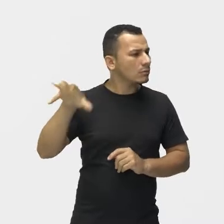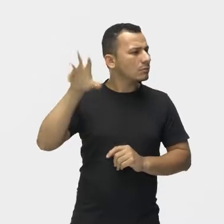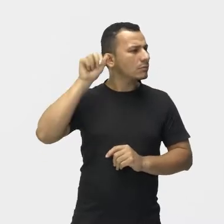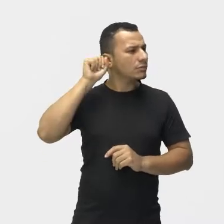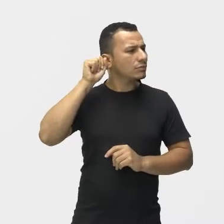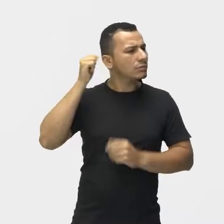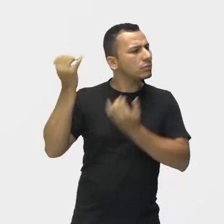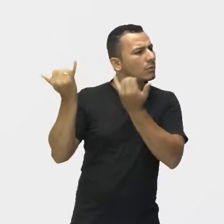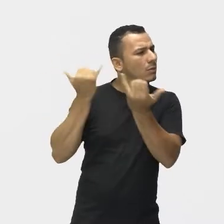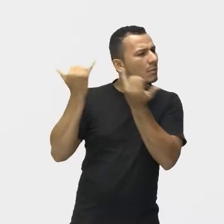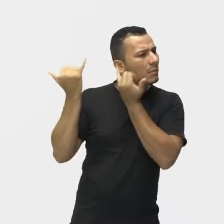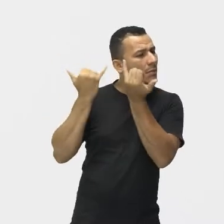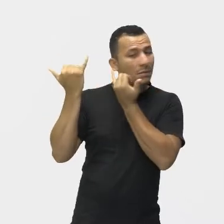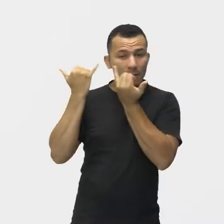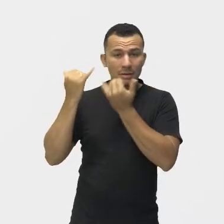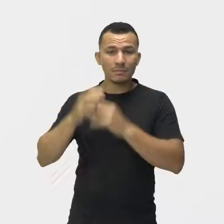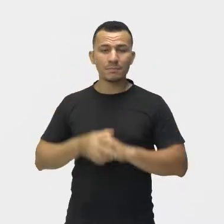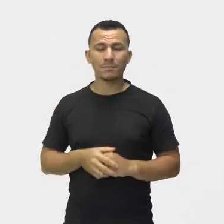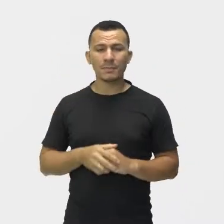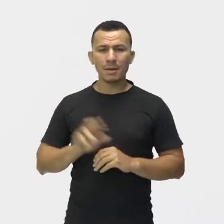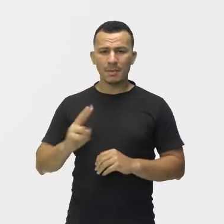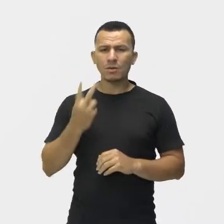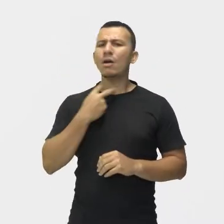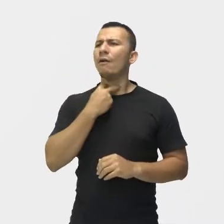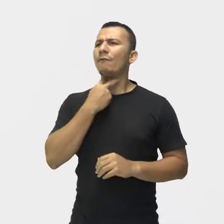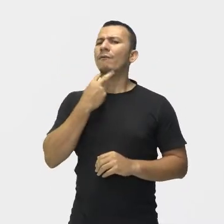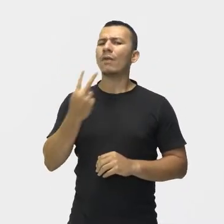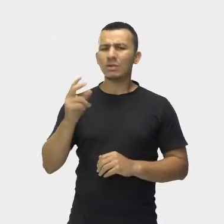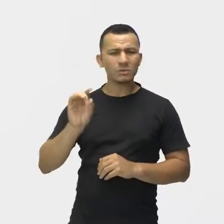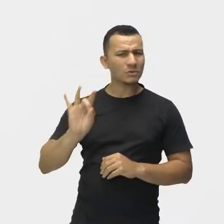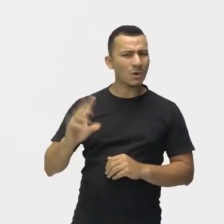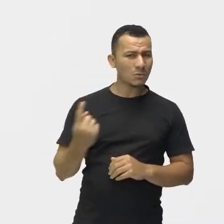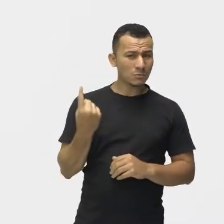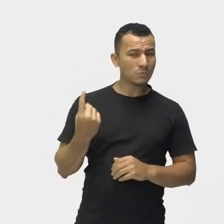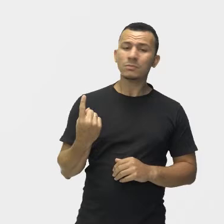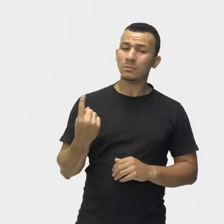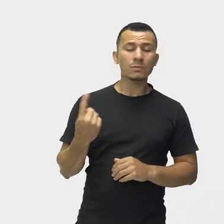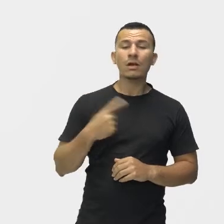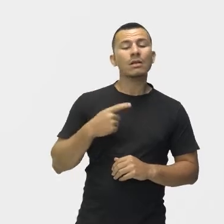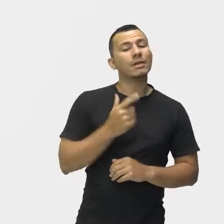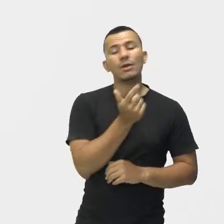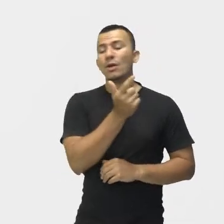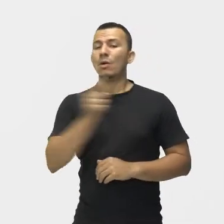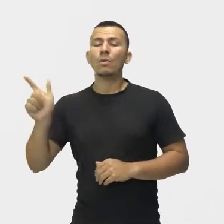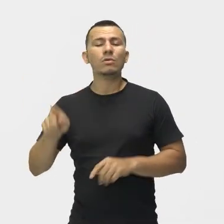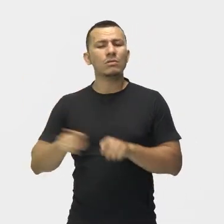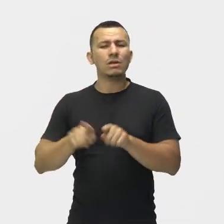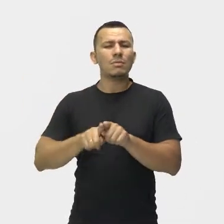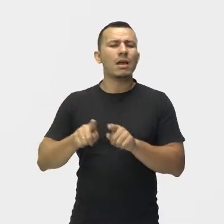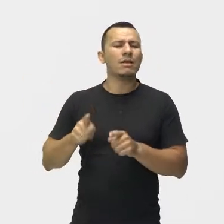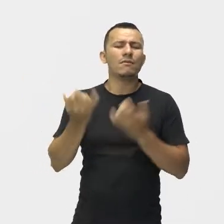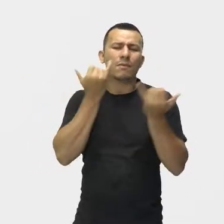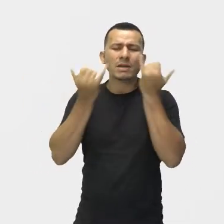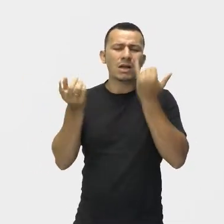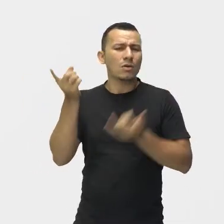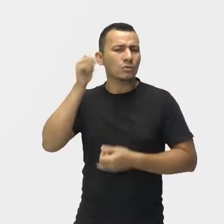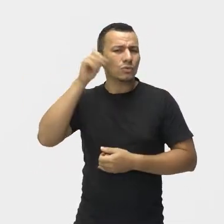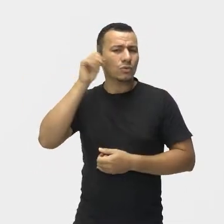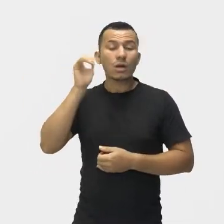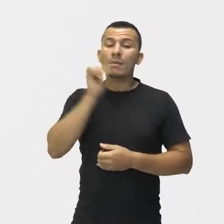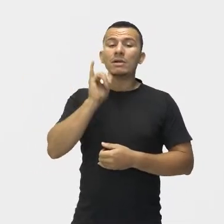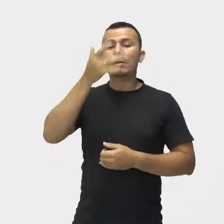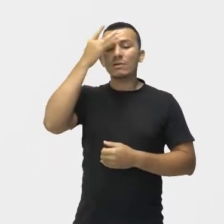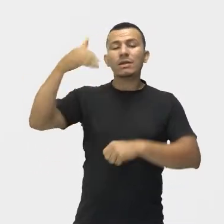a minha voz, né? E não somente a voz, a gente vai interagir aí com outros elementos aí do dia a dia. Às vezes você está atravessando uma